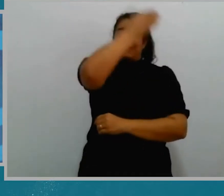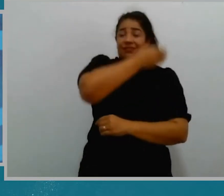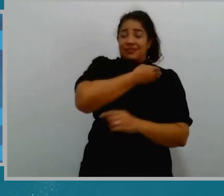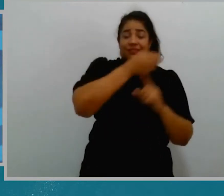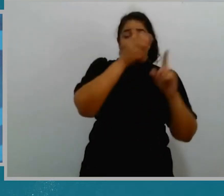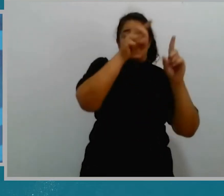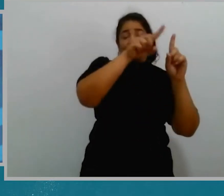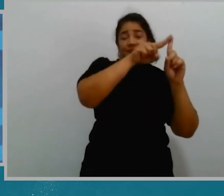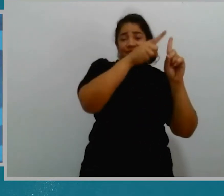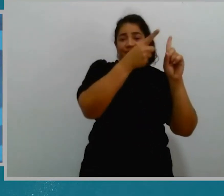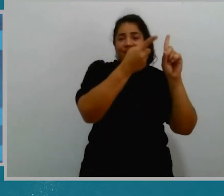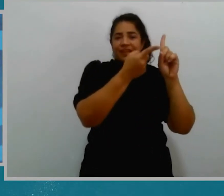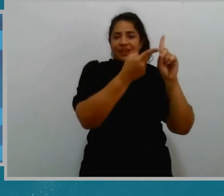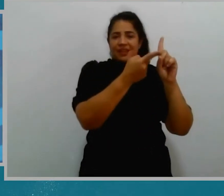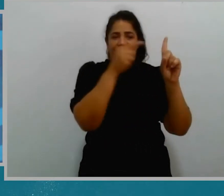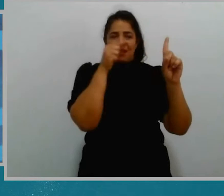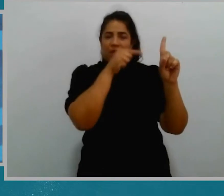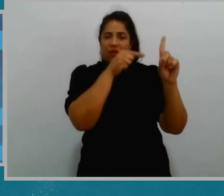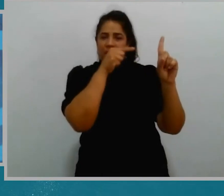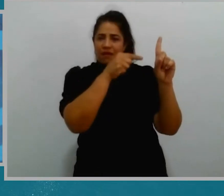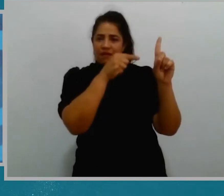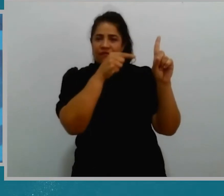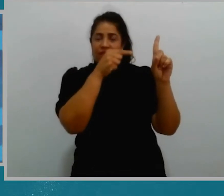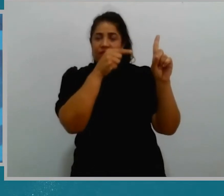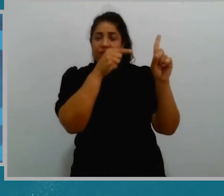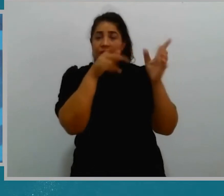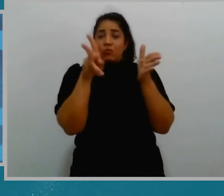Santo. Ó Senhor Jesus,